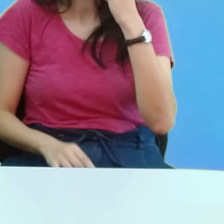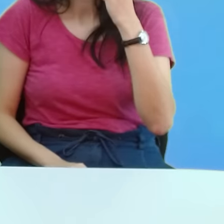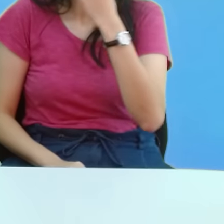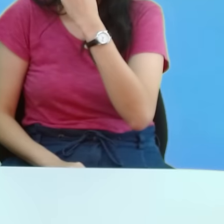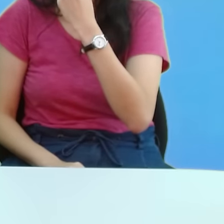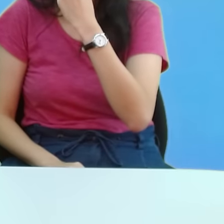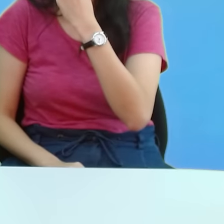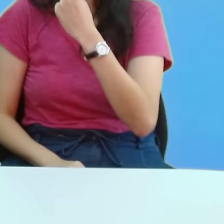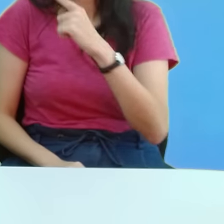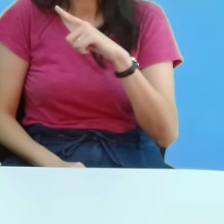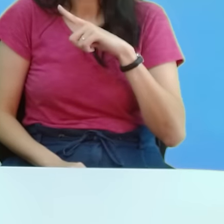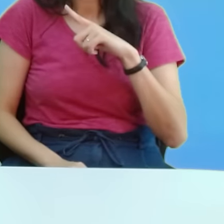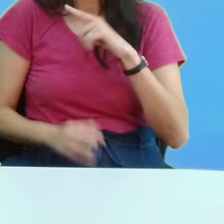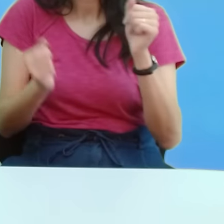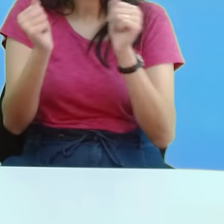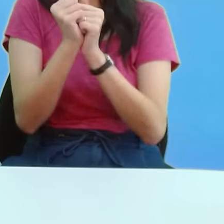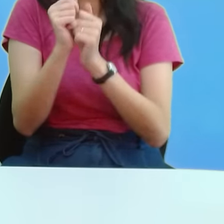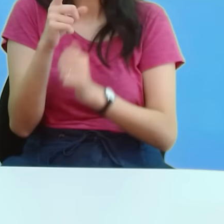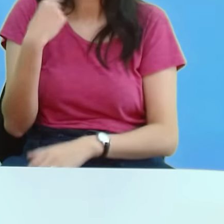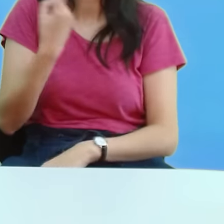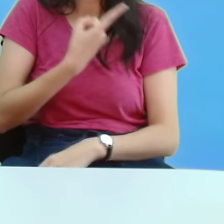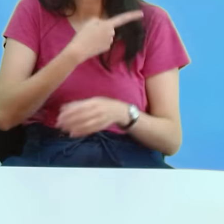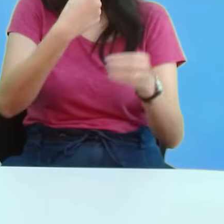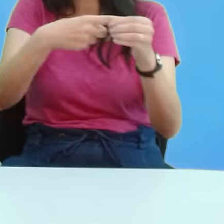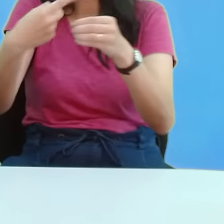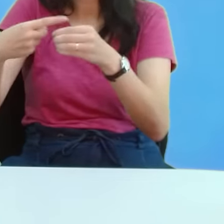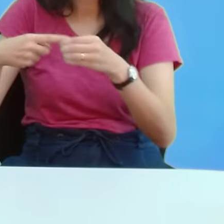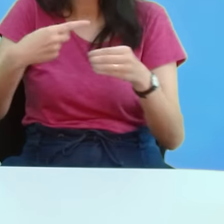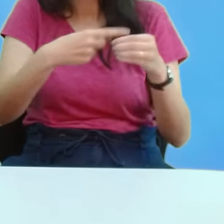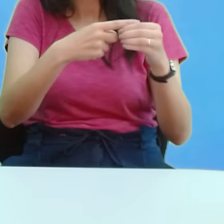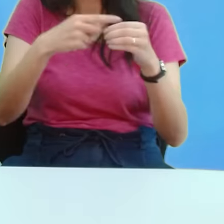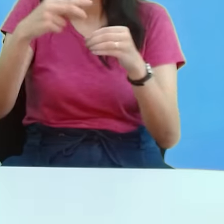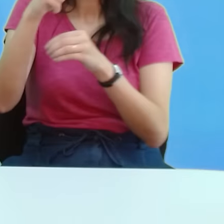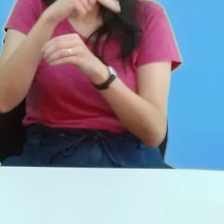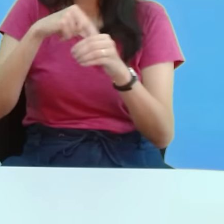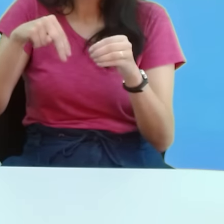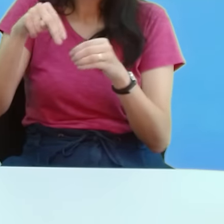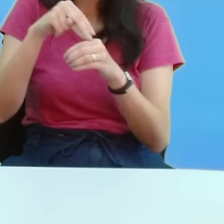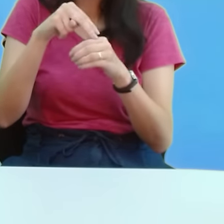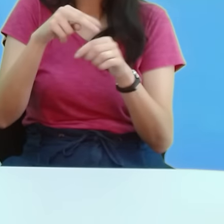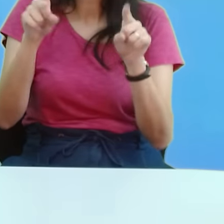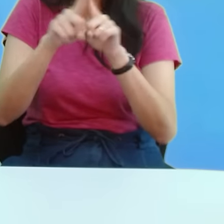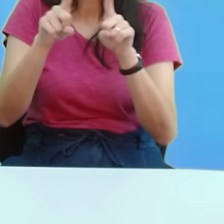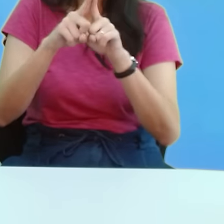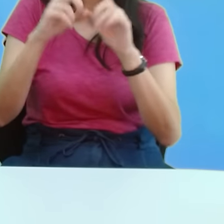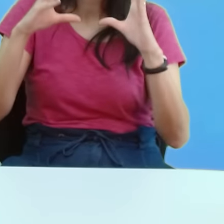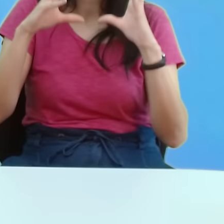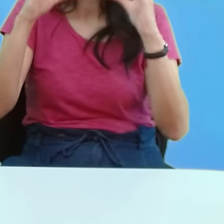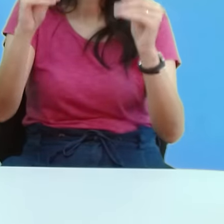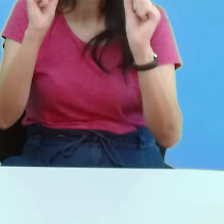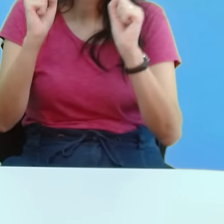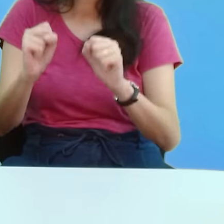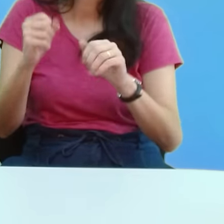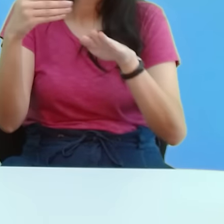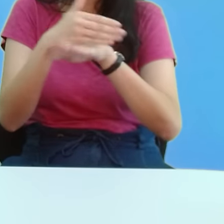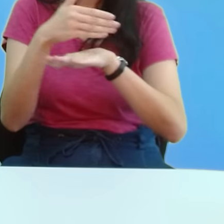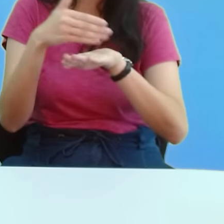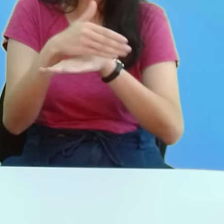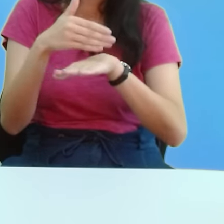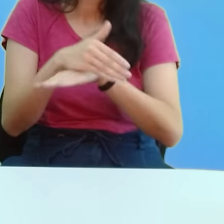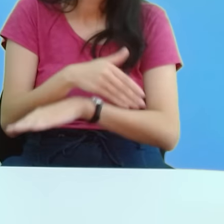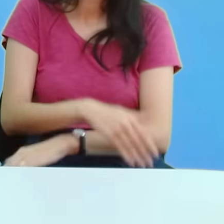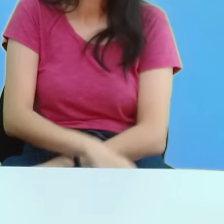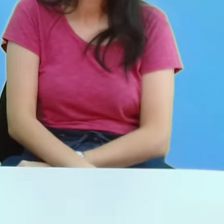estão junto a nós aí, né, município, núcleos, e de alguma forma todos podem participar. Lia.